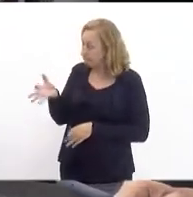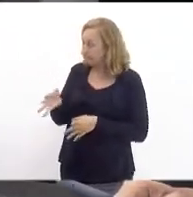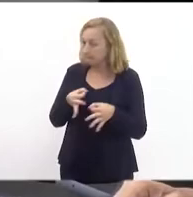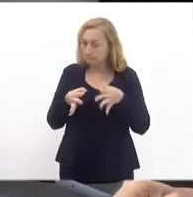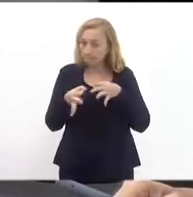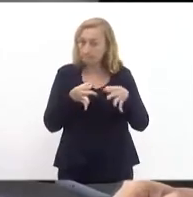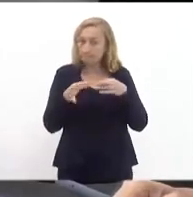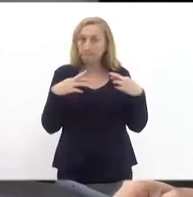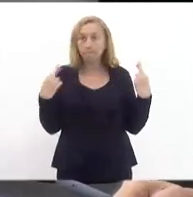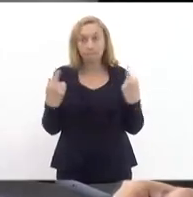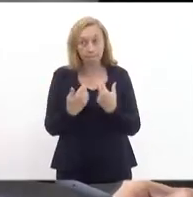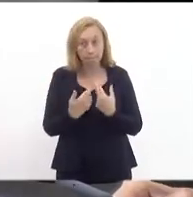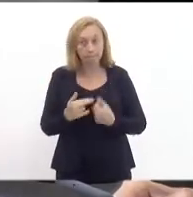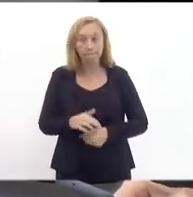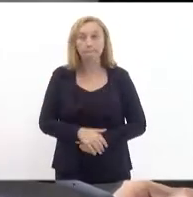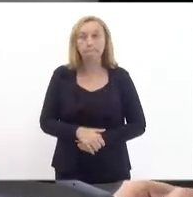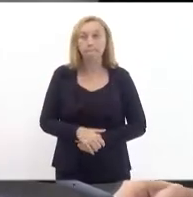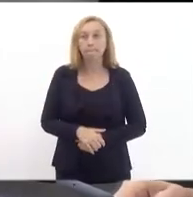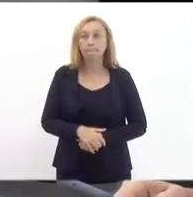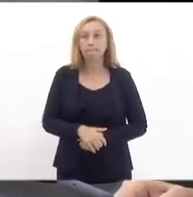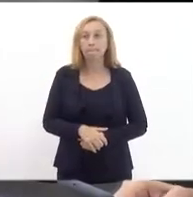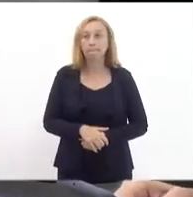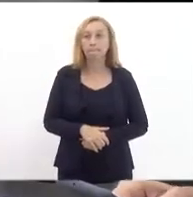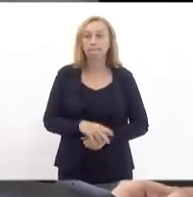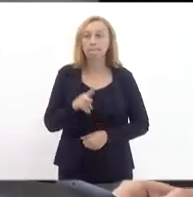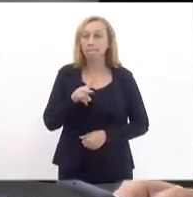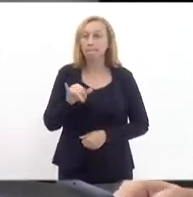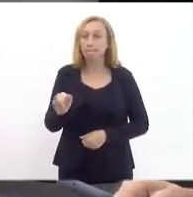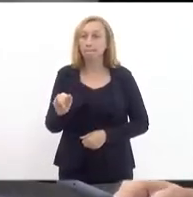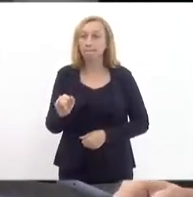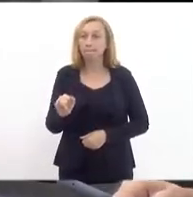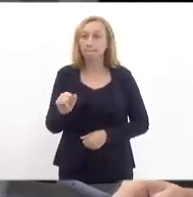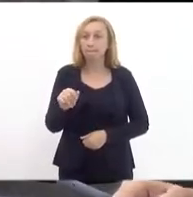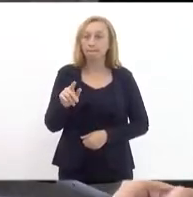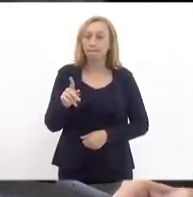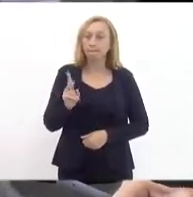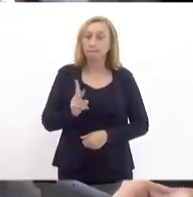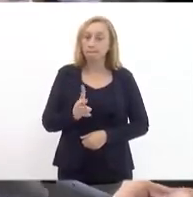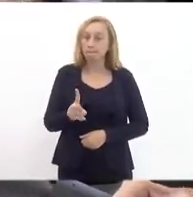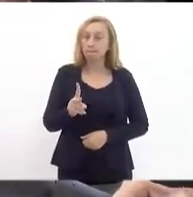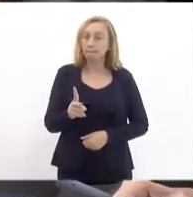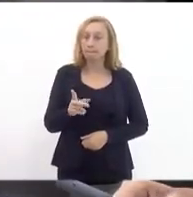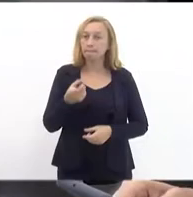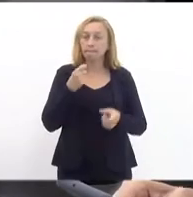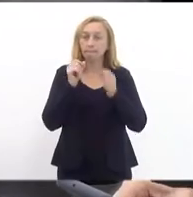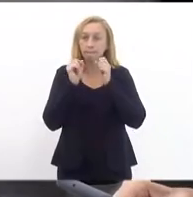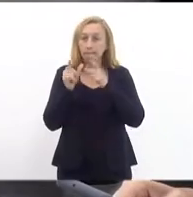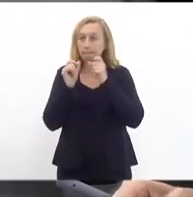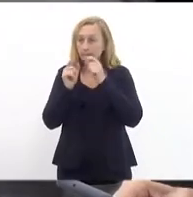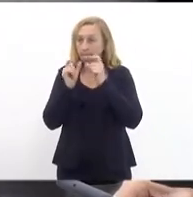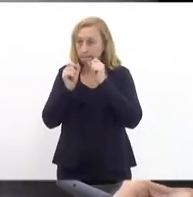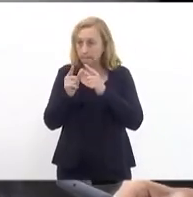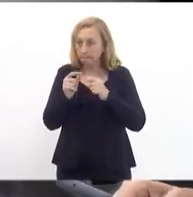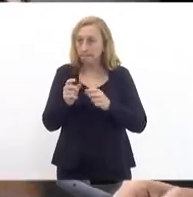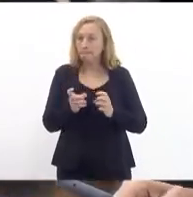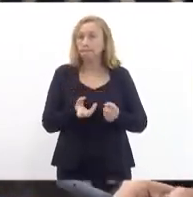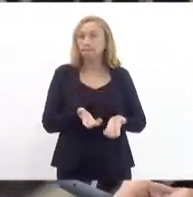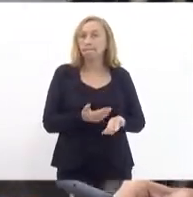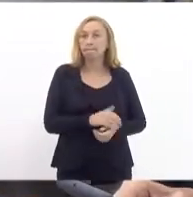reunião, né, sobre a via permanente. A gente tem reclamações que a via